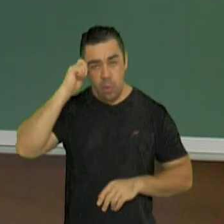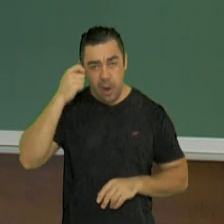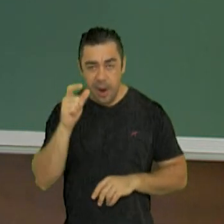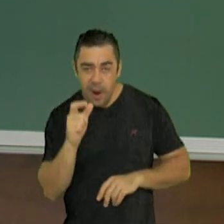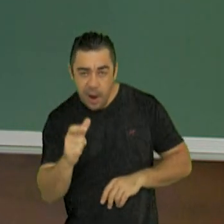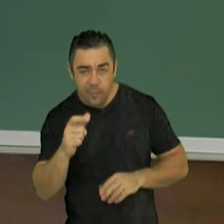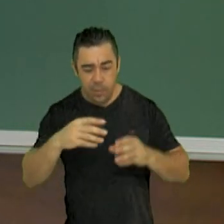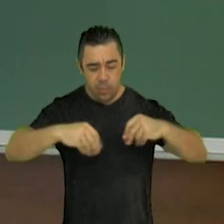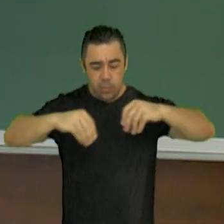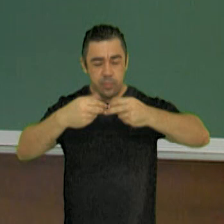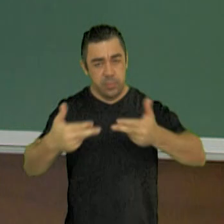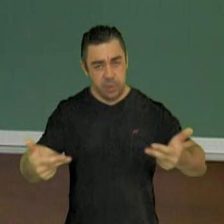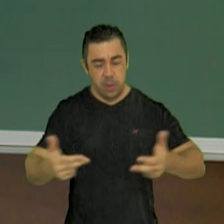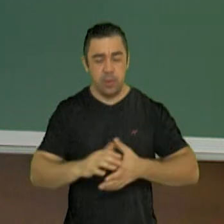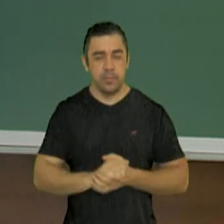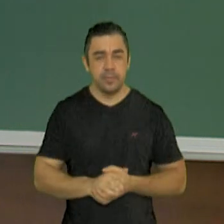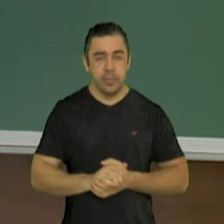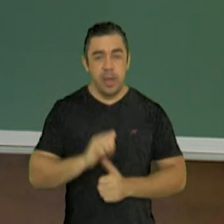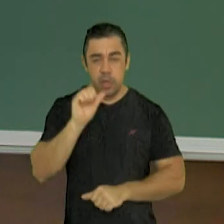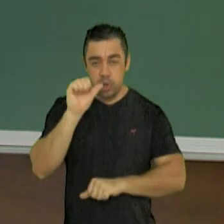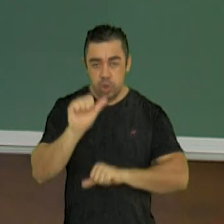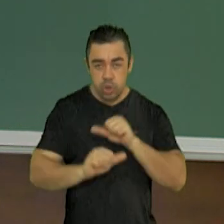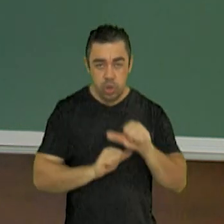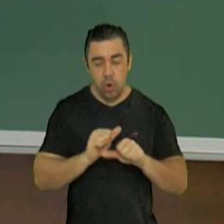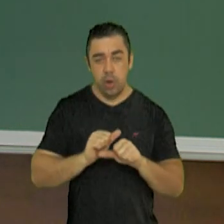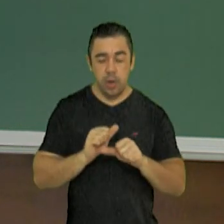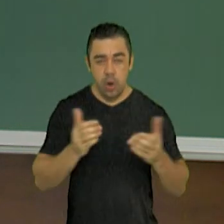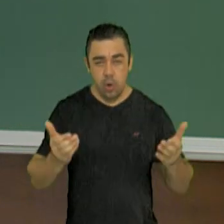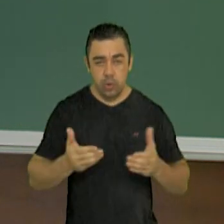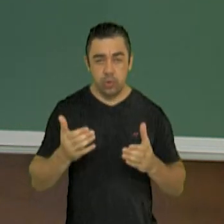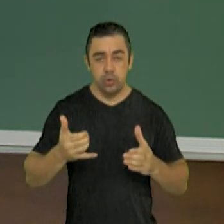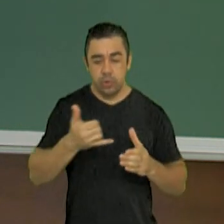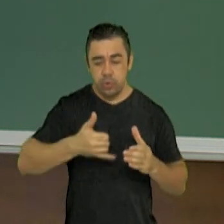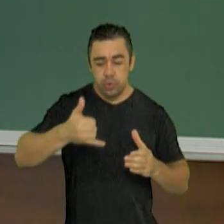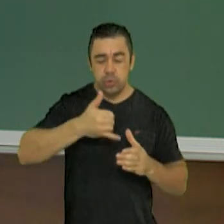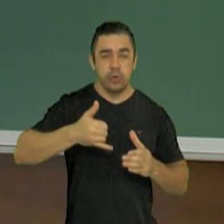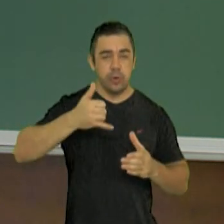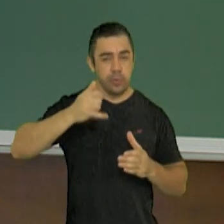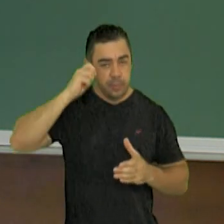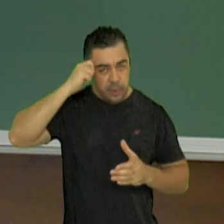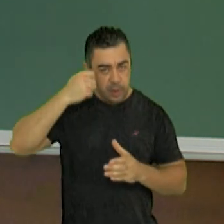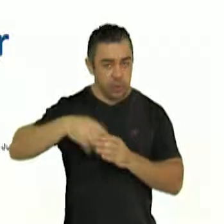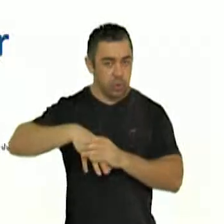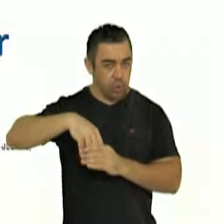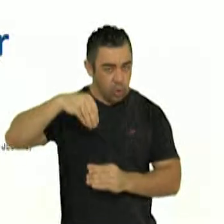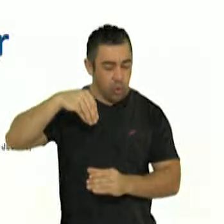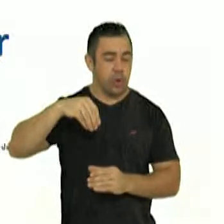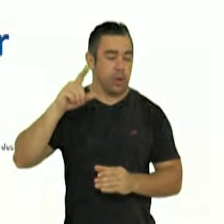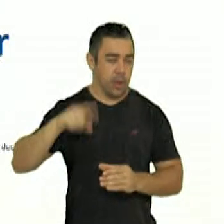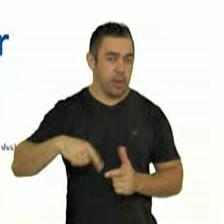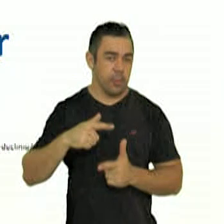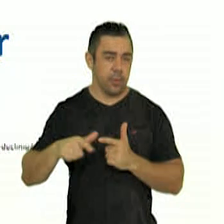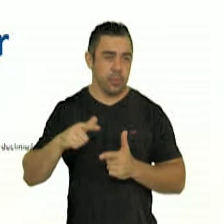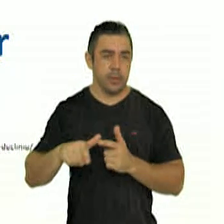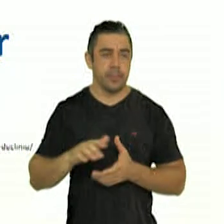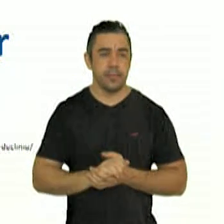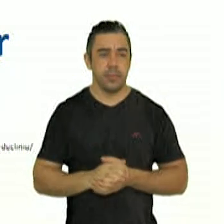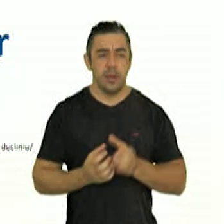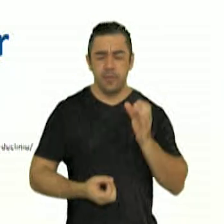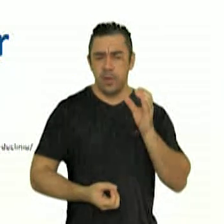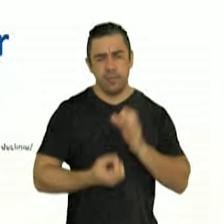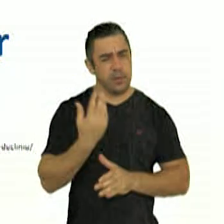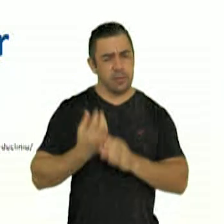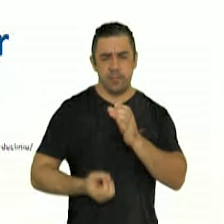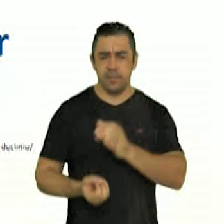do combustível. E essa troca pelo petróleo aí nos trouxe graves problemas ambientais, né, principalmente. A invenção do telégrafo, da